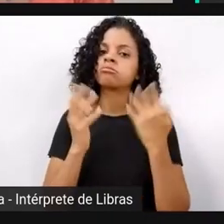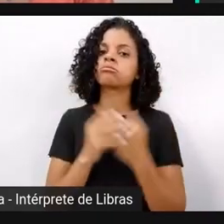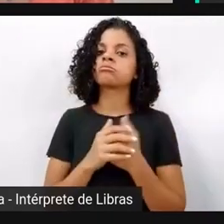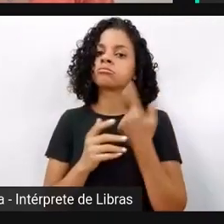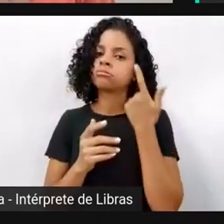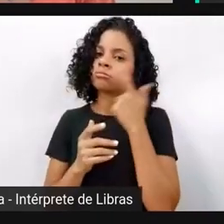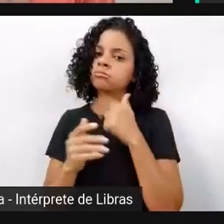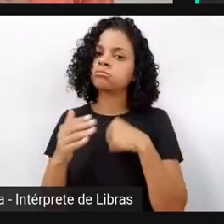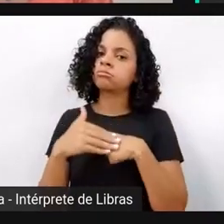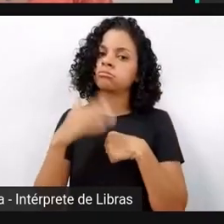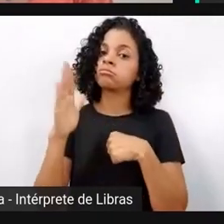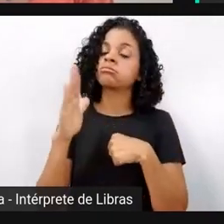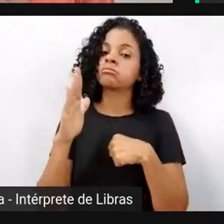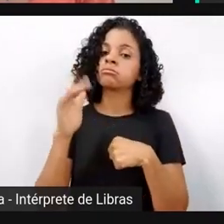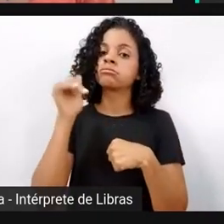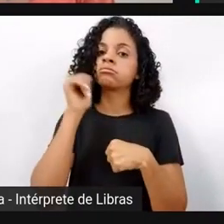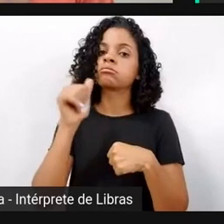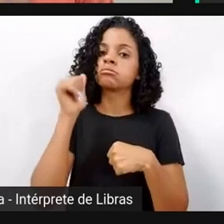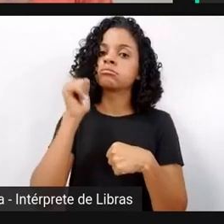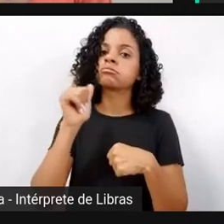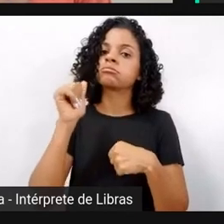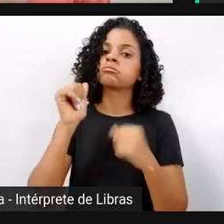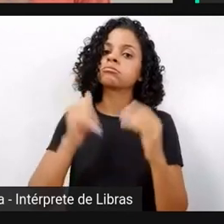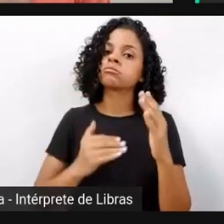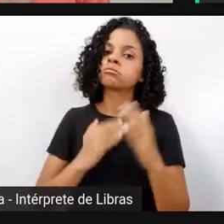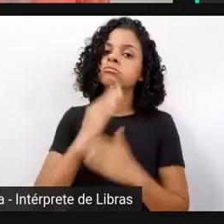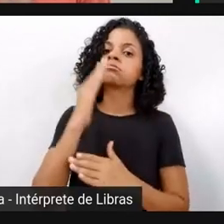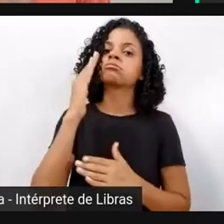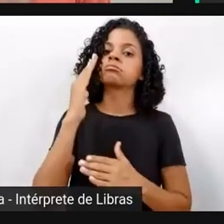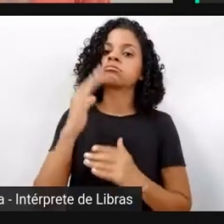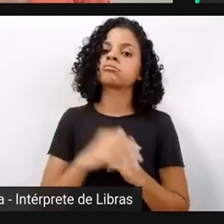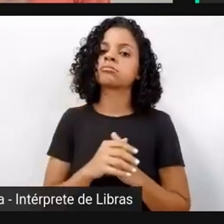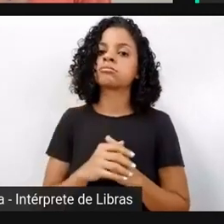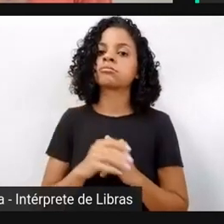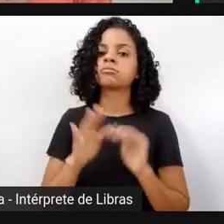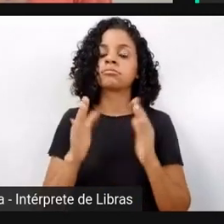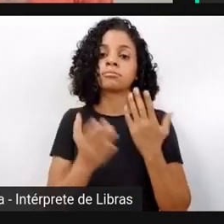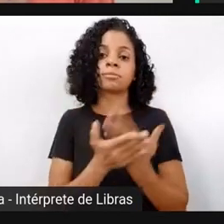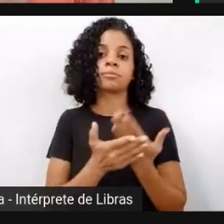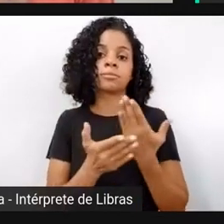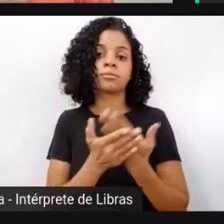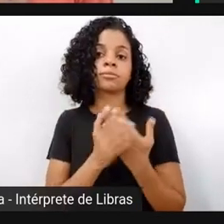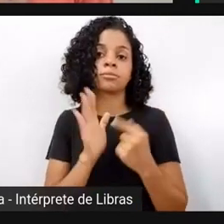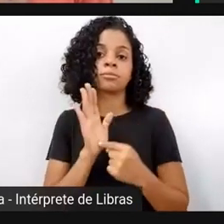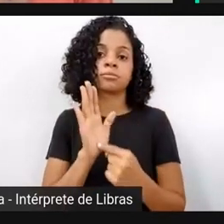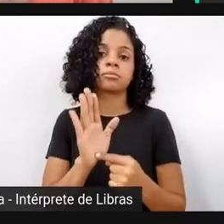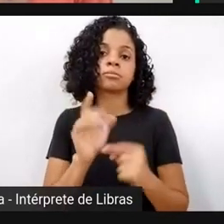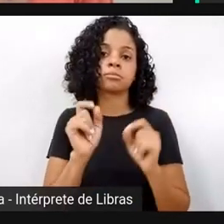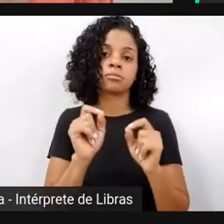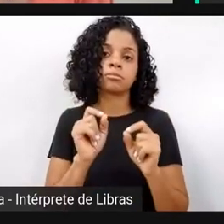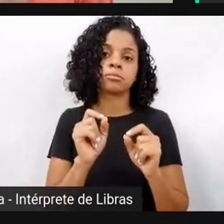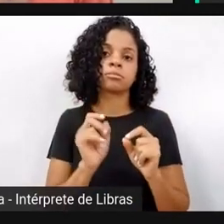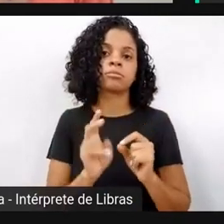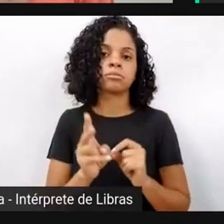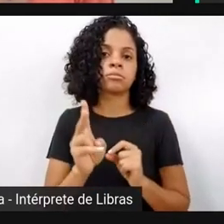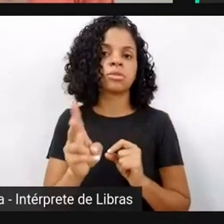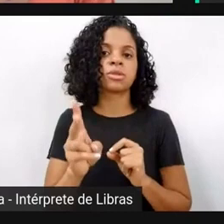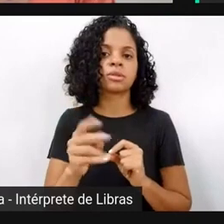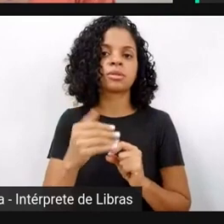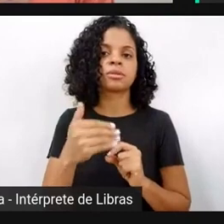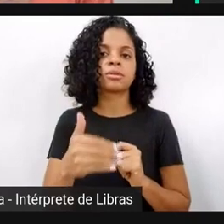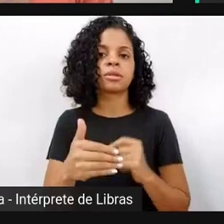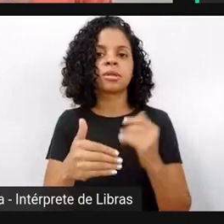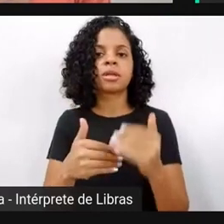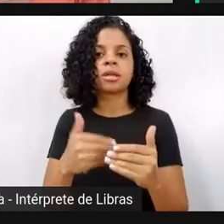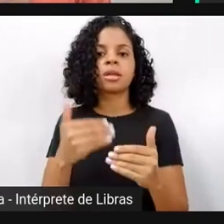número de candidaturas e de eleitas. Só que os estudos apontam que se a gente continuar nesse ritmo que a gente está seguindo, a gente só vai alcançar